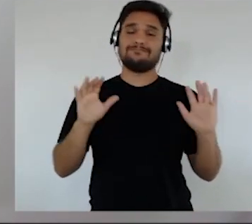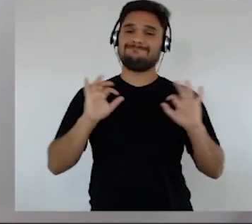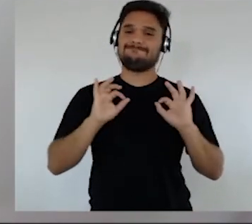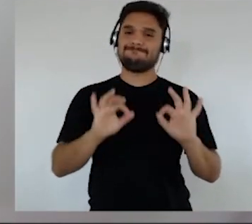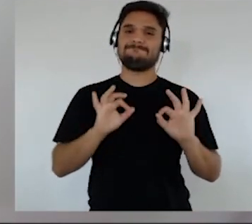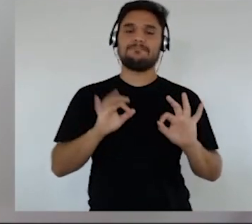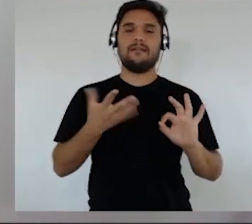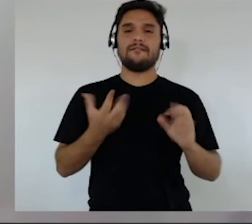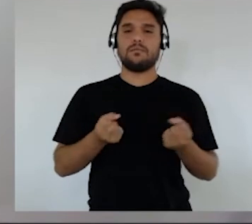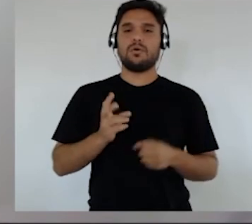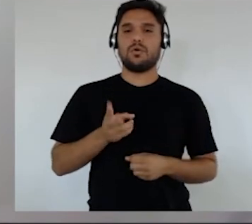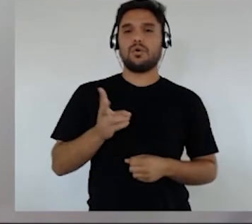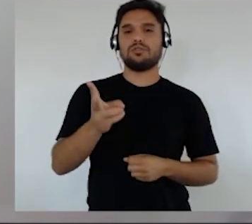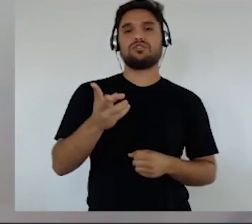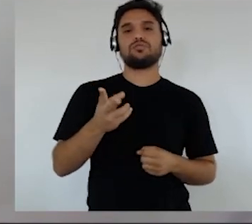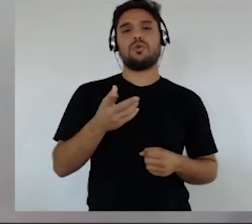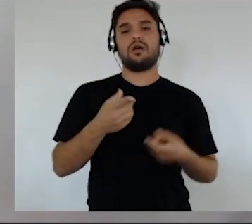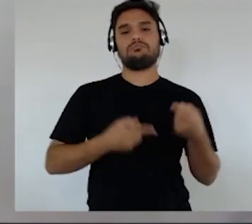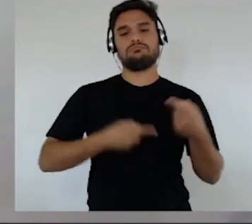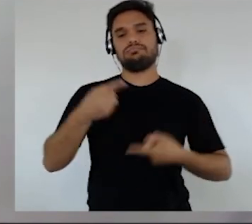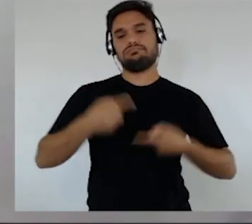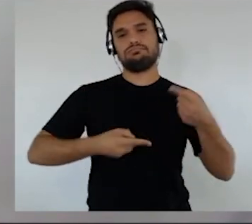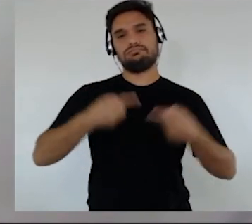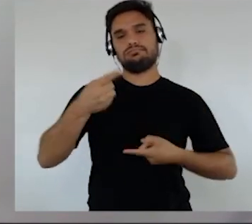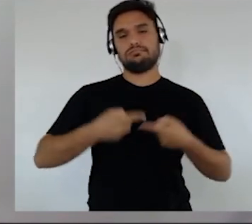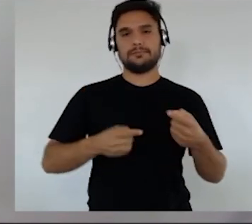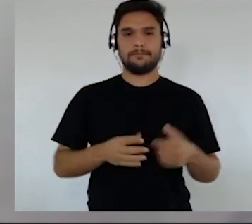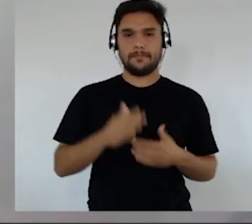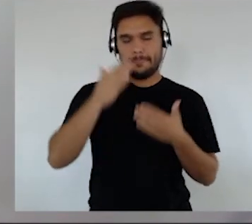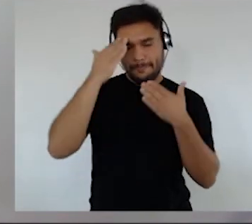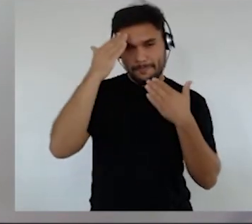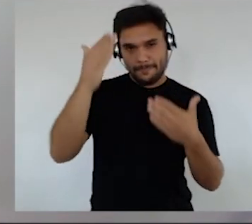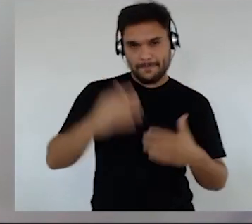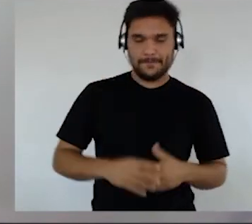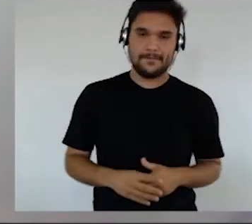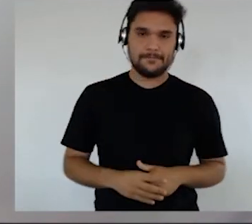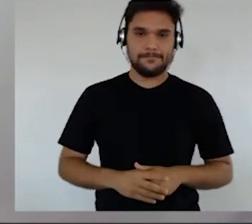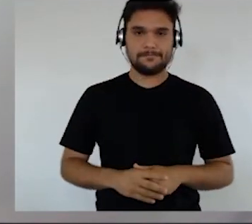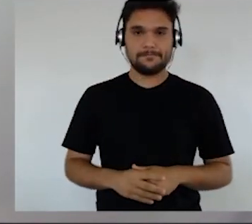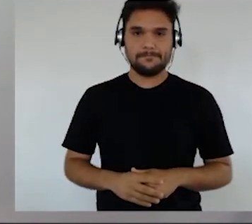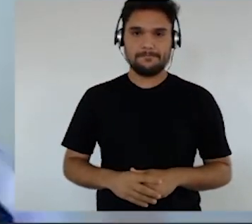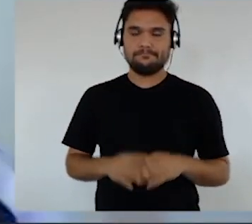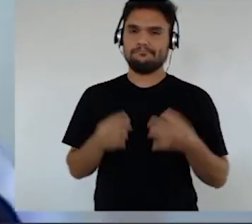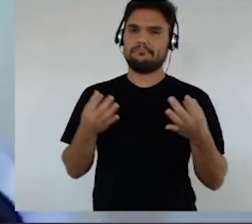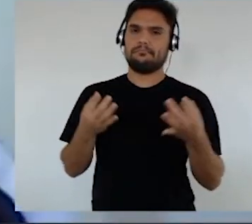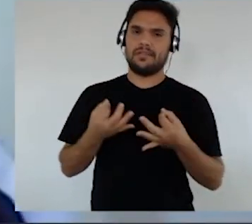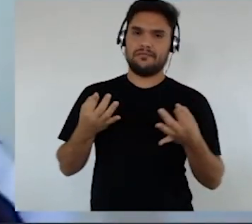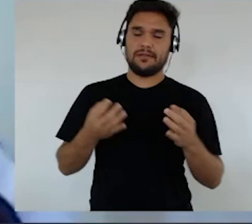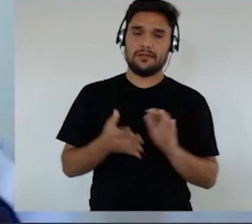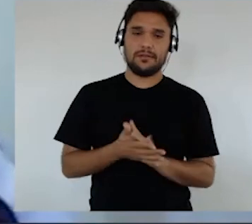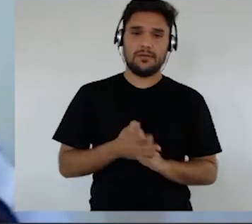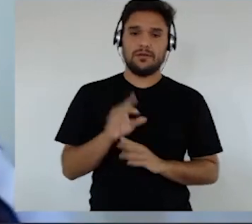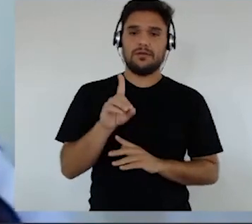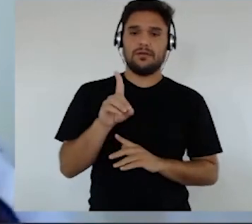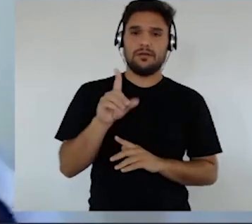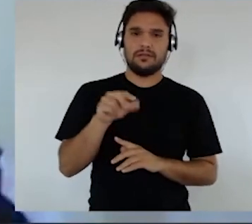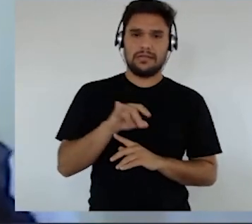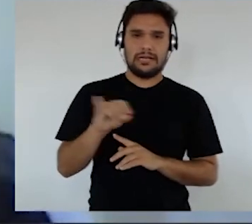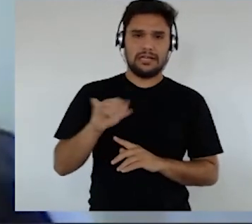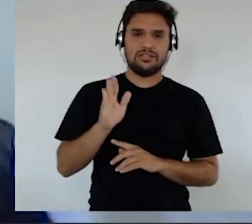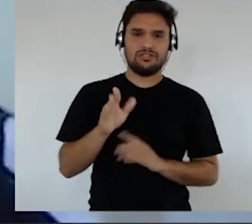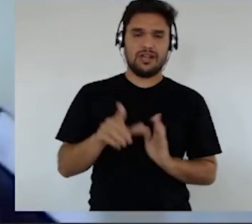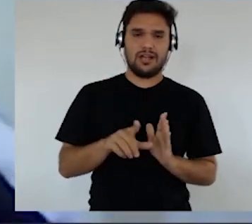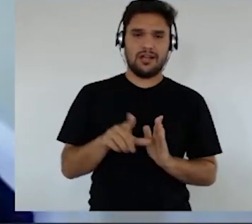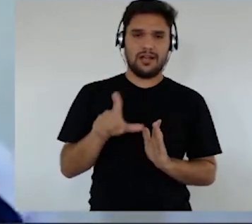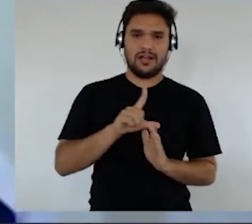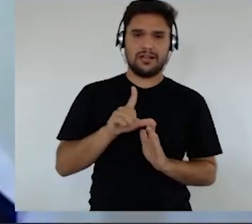e continuemos nessas discussões e nesses debates. Muito obrigada. Perfeito. Dani, já antecipou